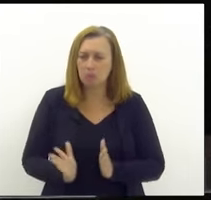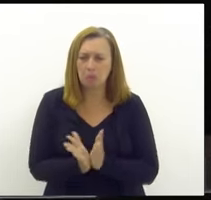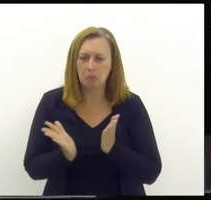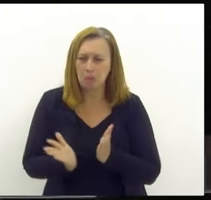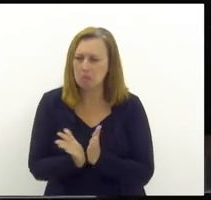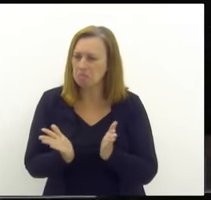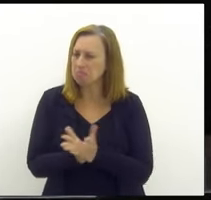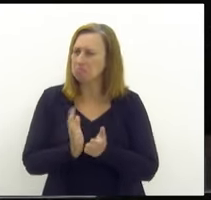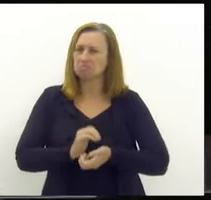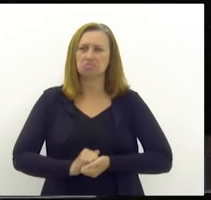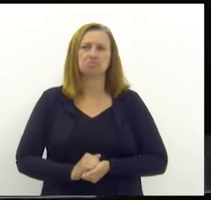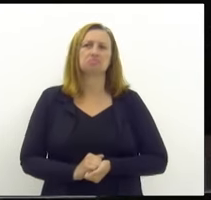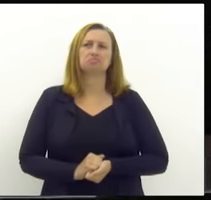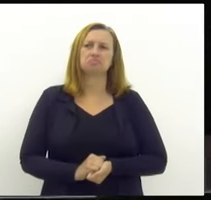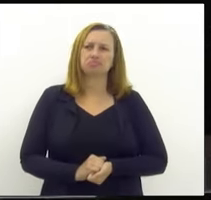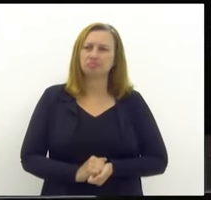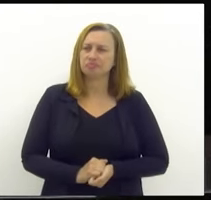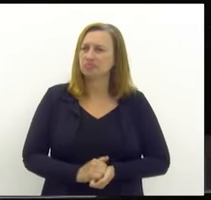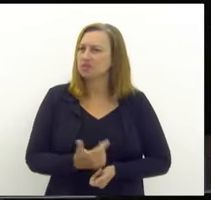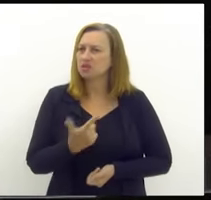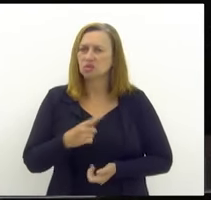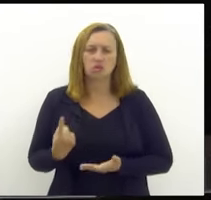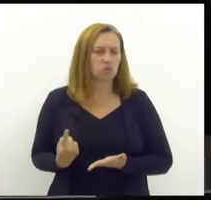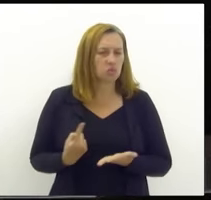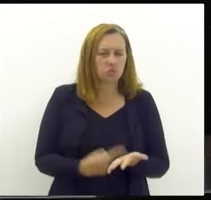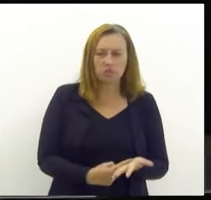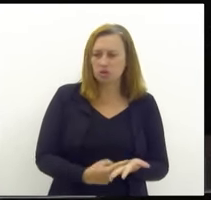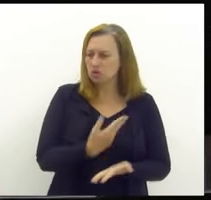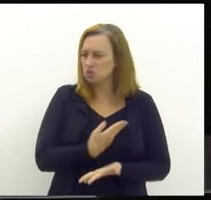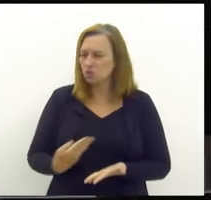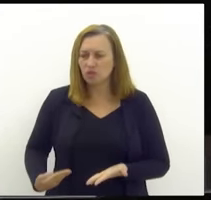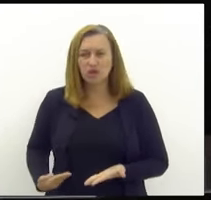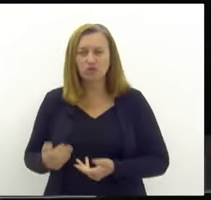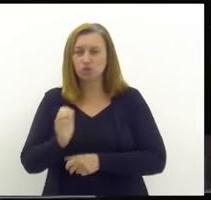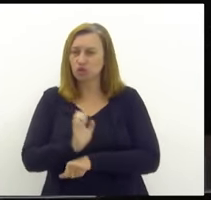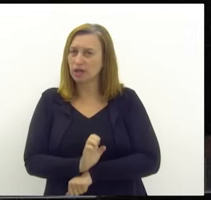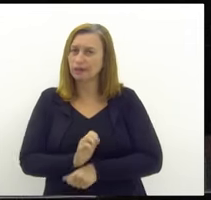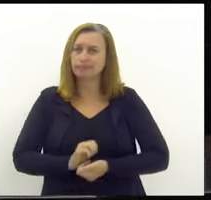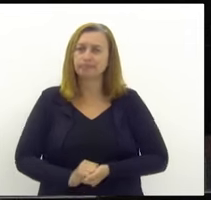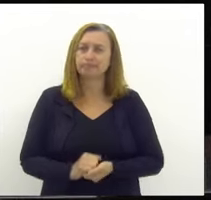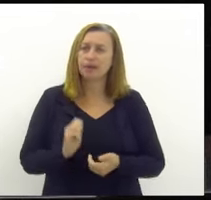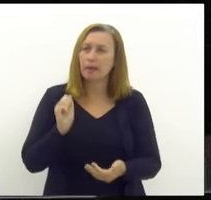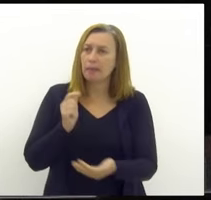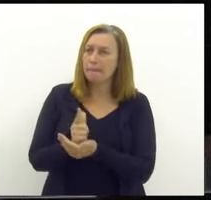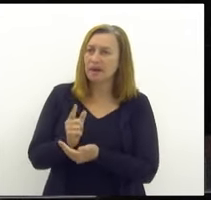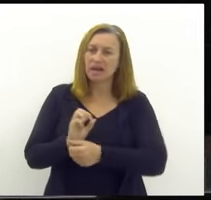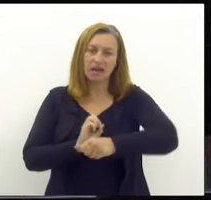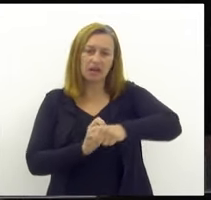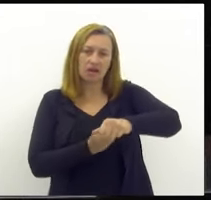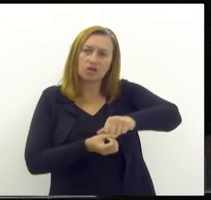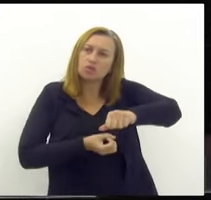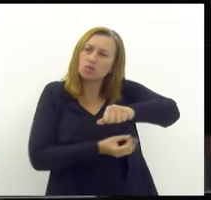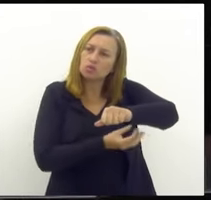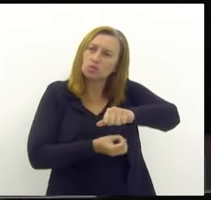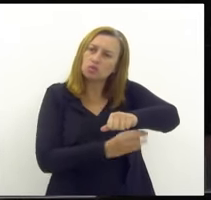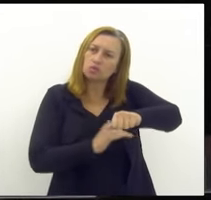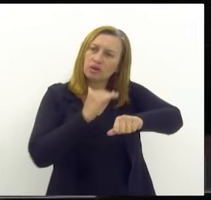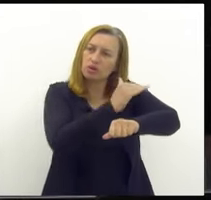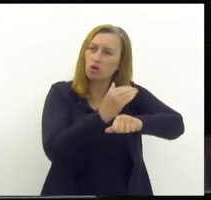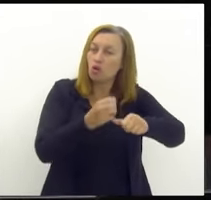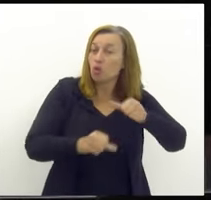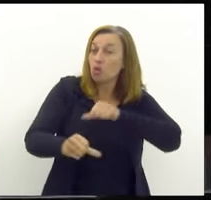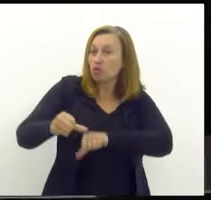pobreza e a gente não teve comprometimento do governo desse estado para pagar o supera Rio muito pelo